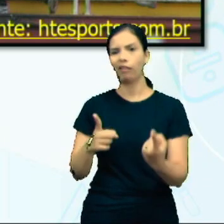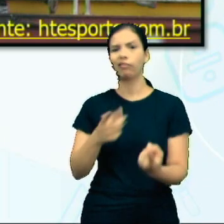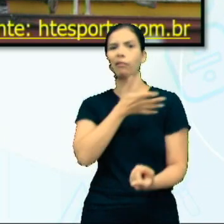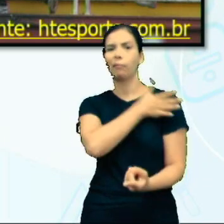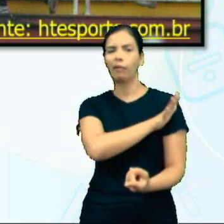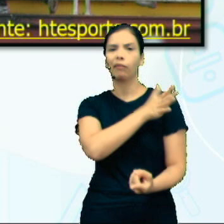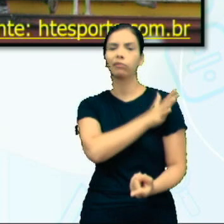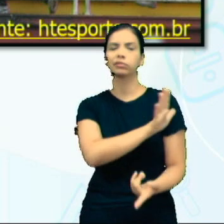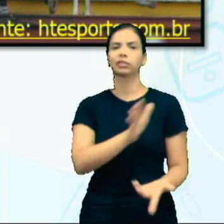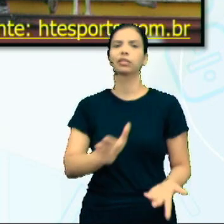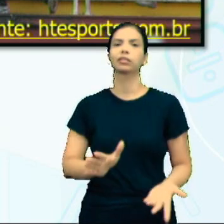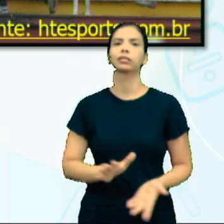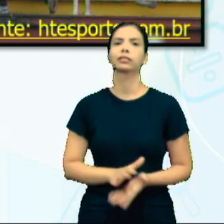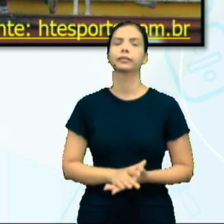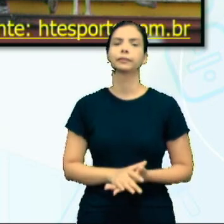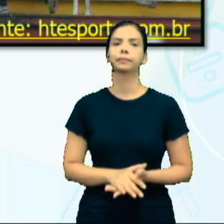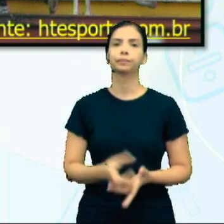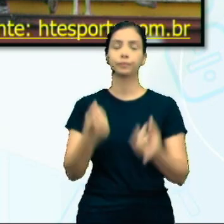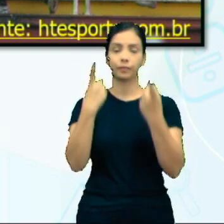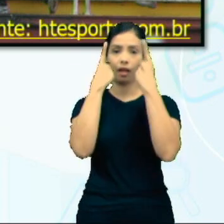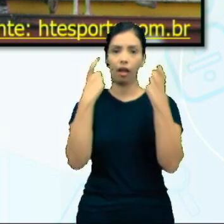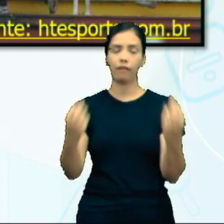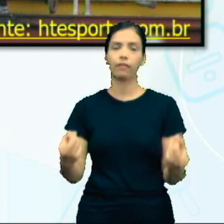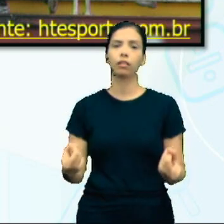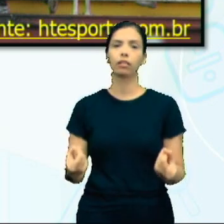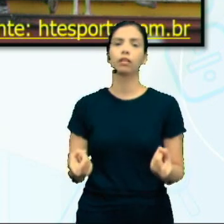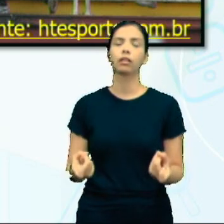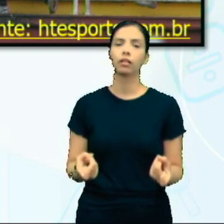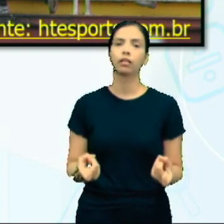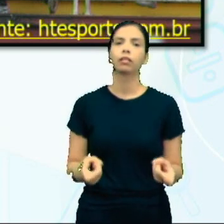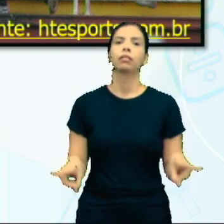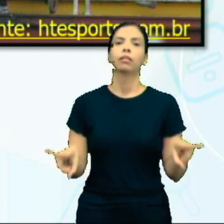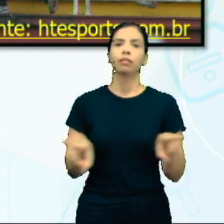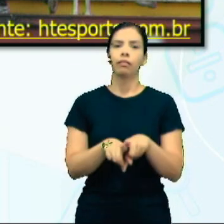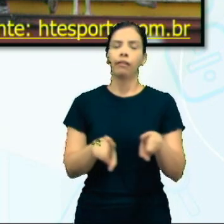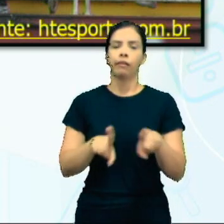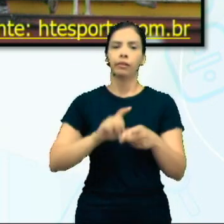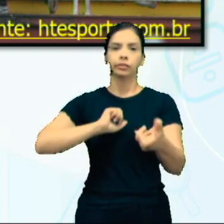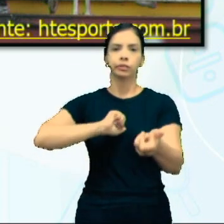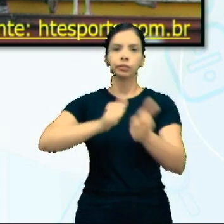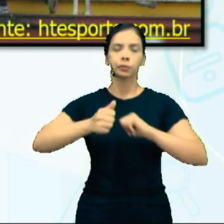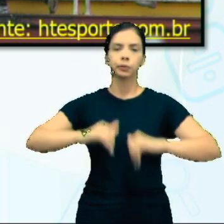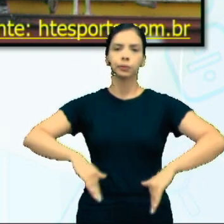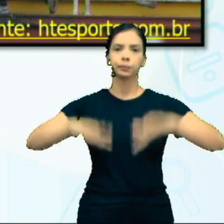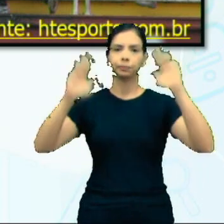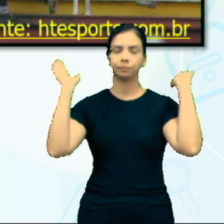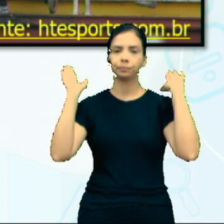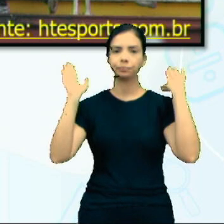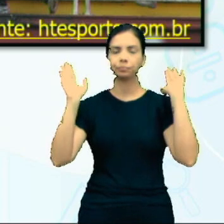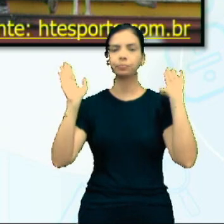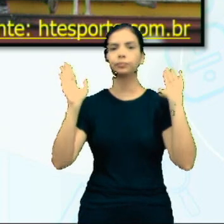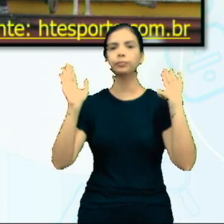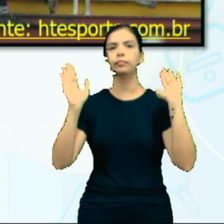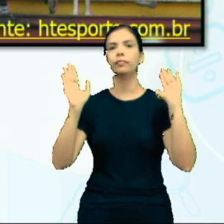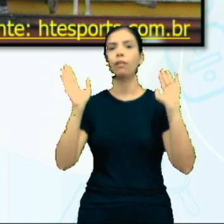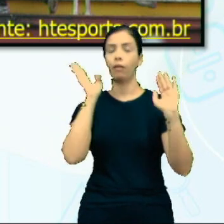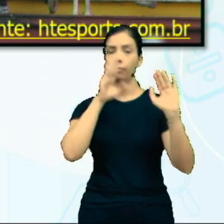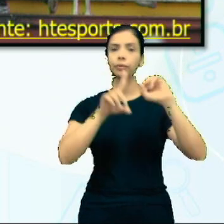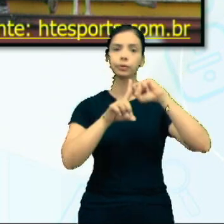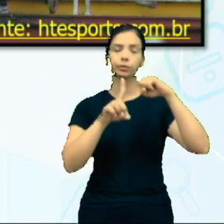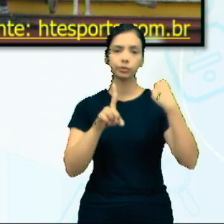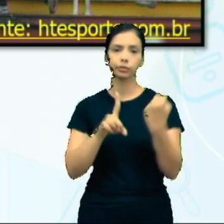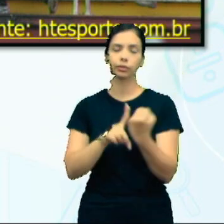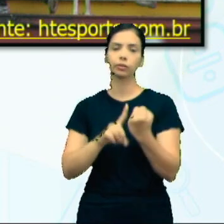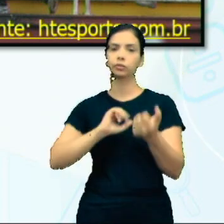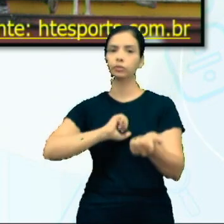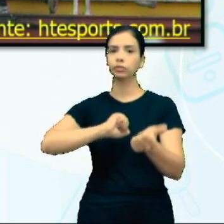relatados. A violência, gente, também repercute no esporte de alto rendimento. Então, é um mal social do qual o esporte